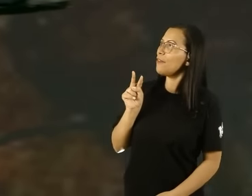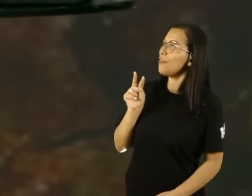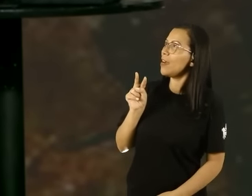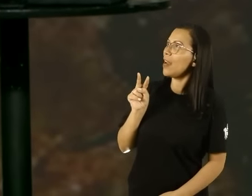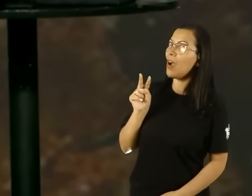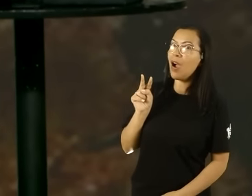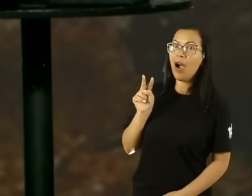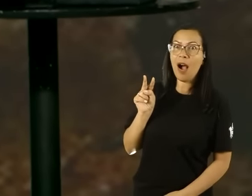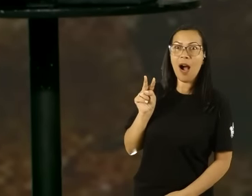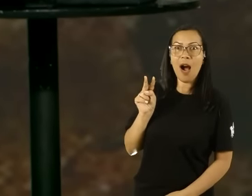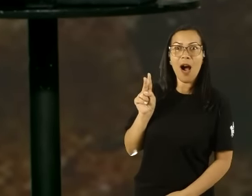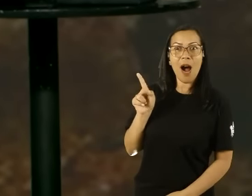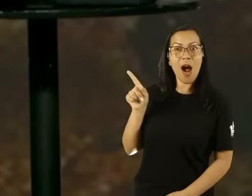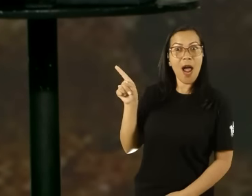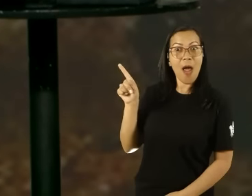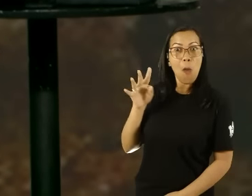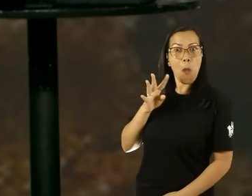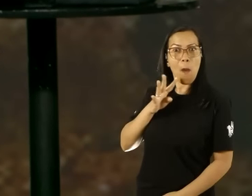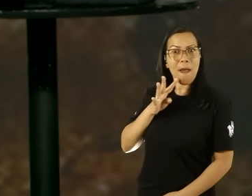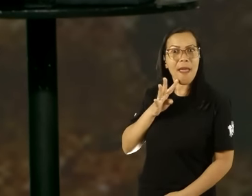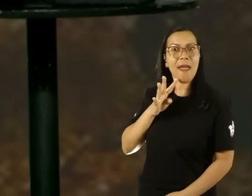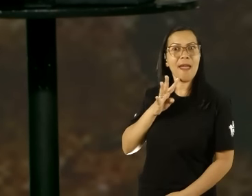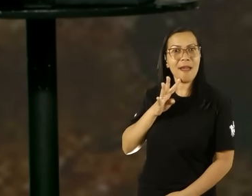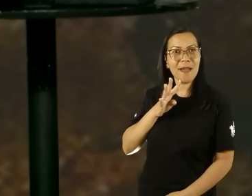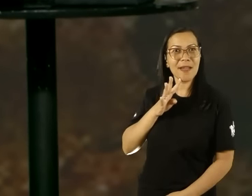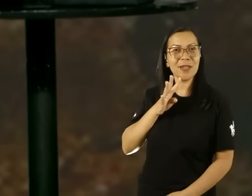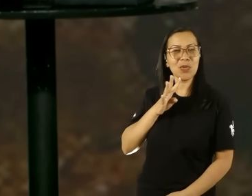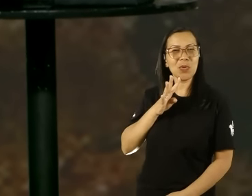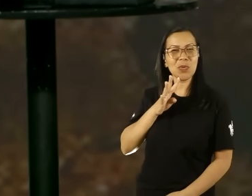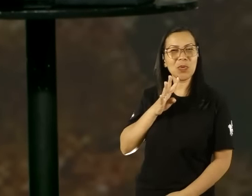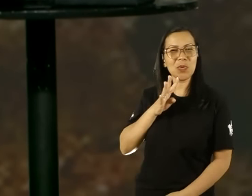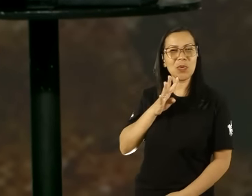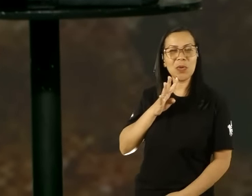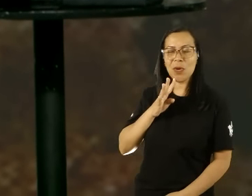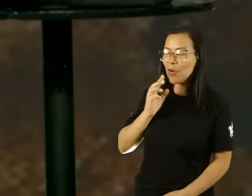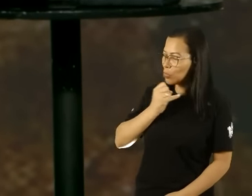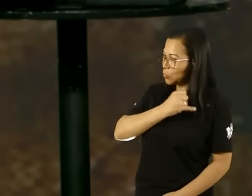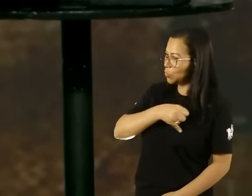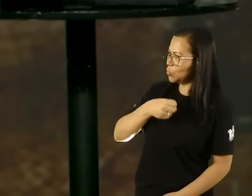eles, nervosos, cansados. Tem coisa para comer aí?